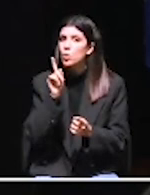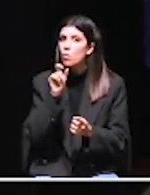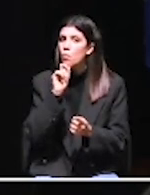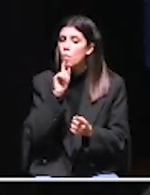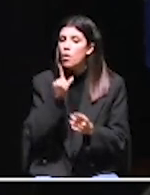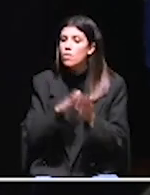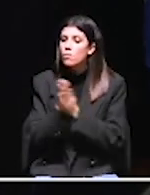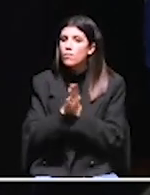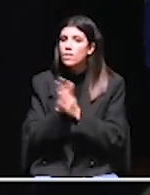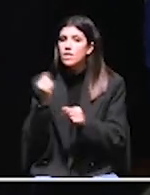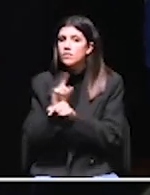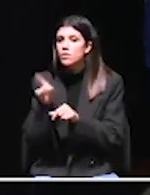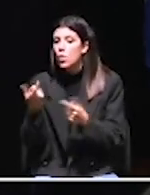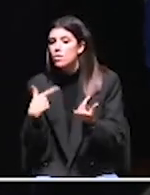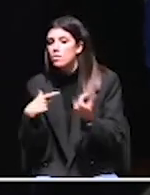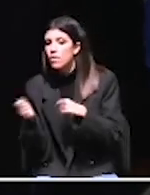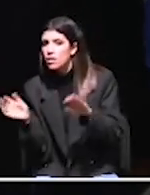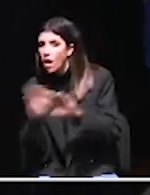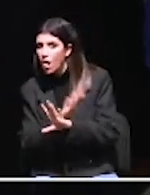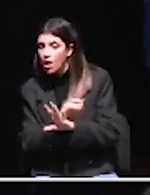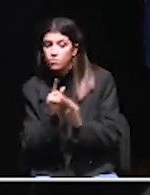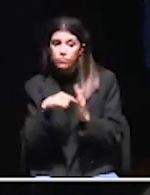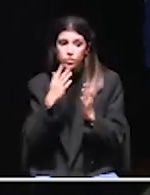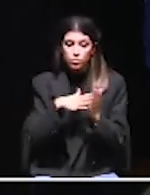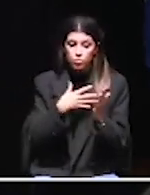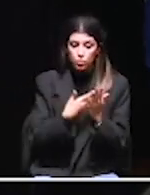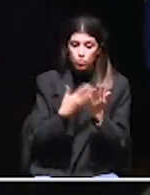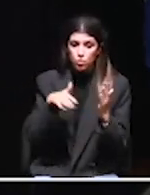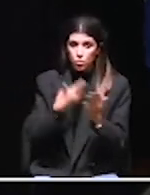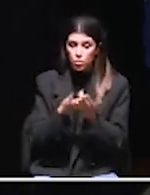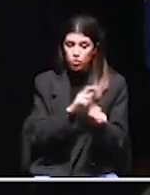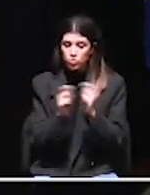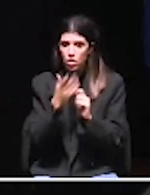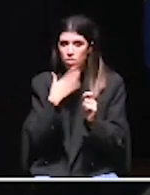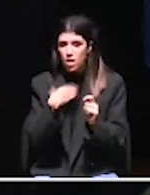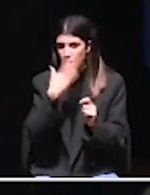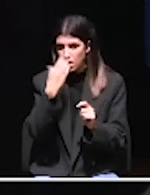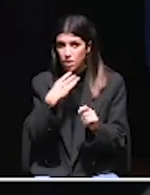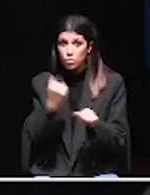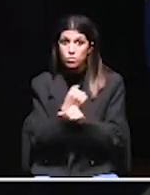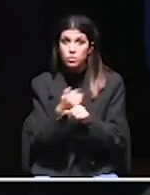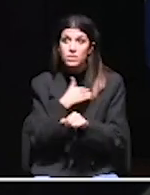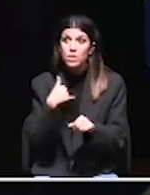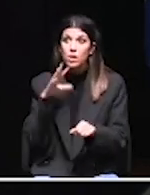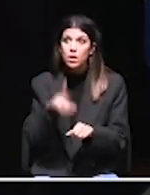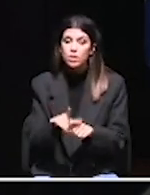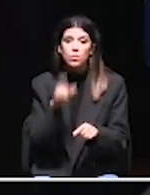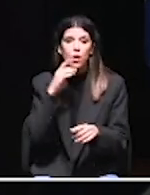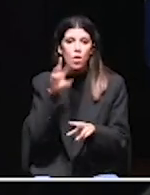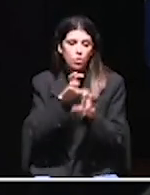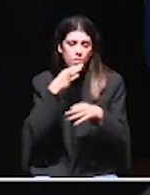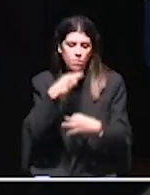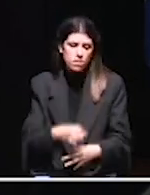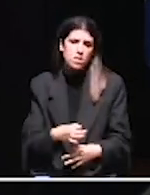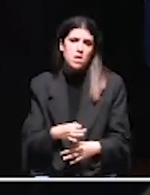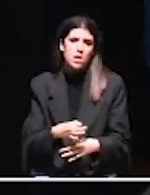serviços? E estamos aqui a discutir uma proposta que vai, no nosso ver, no sentido que é enganador. A saúde em Lisboa é um assunto demasiado sério para isso.